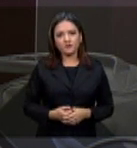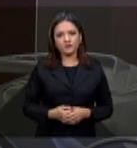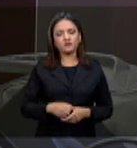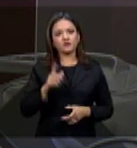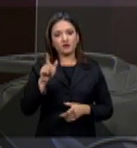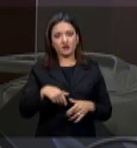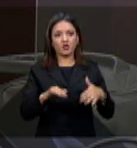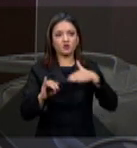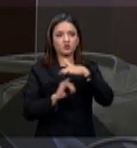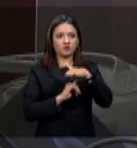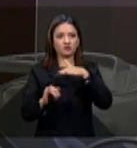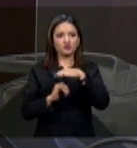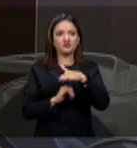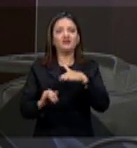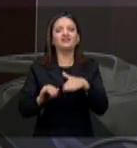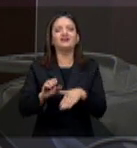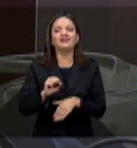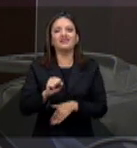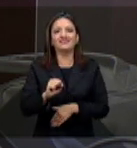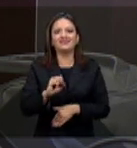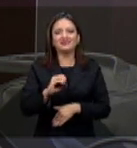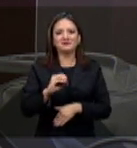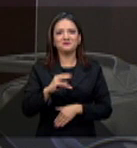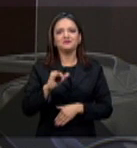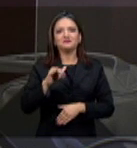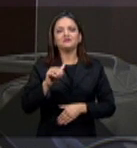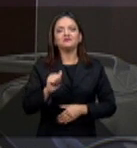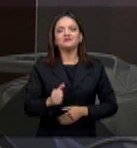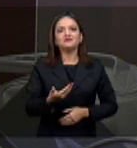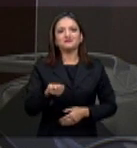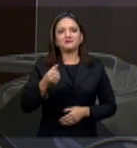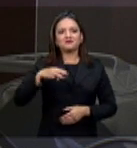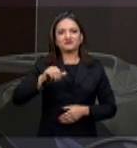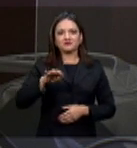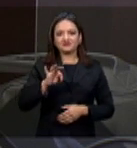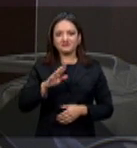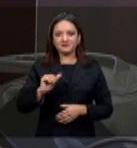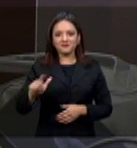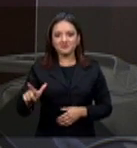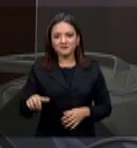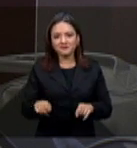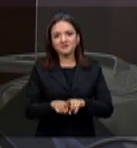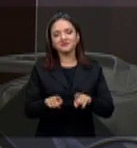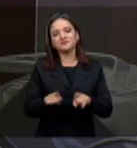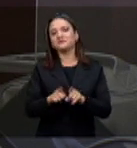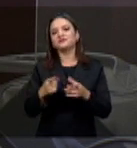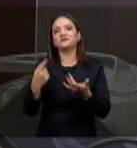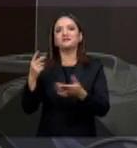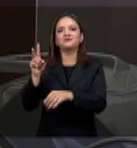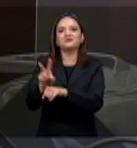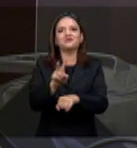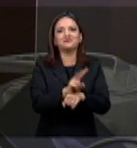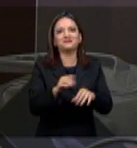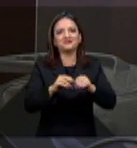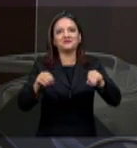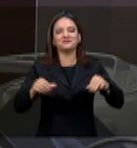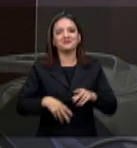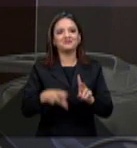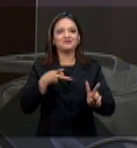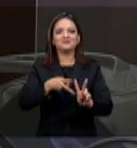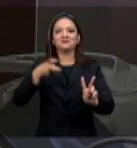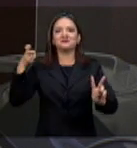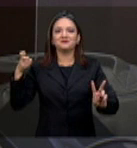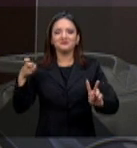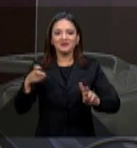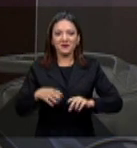Instituto Socioambiental, de que mesmo com o aumento das demarcações de terras indígenas no período pós-constituinte, a